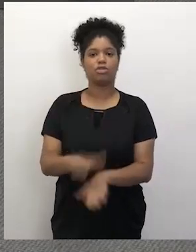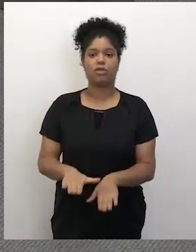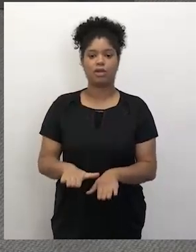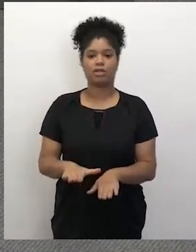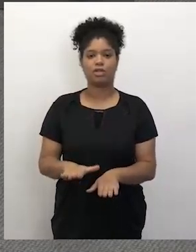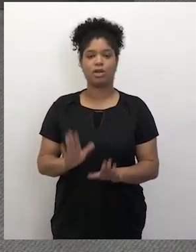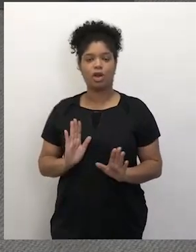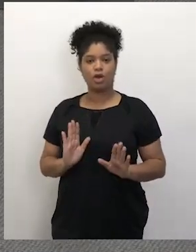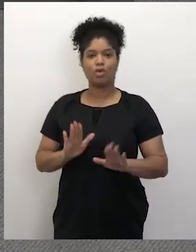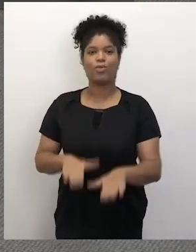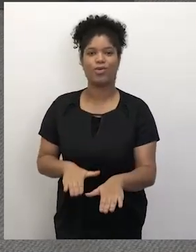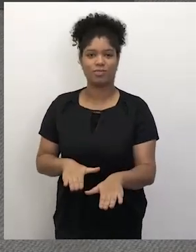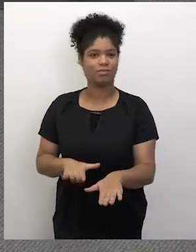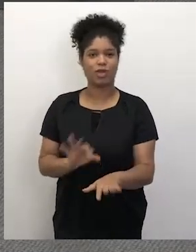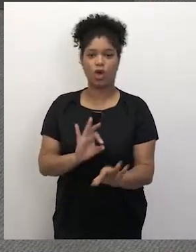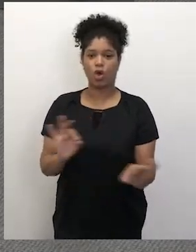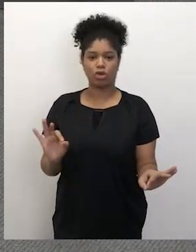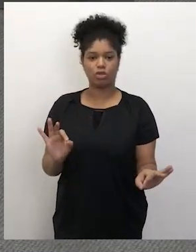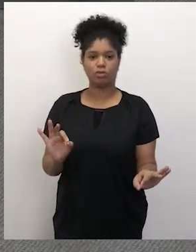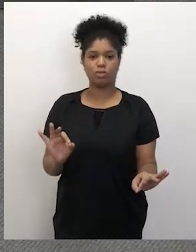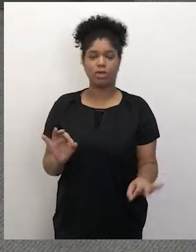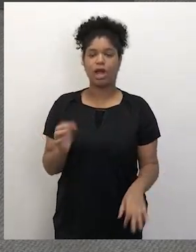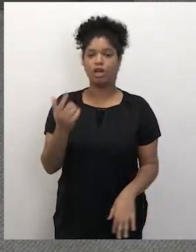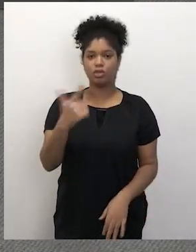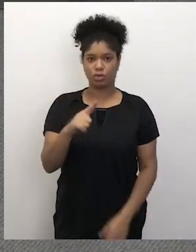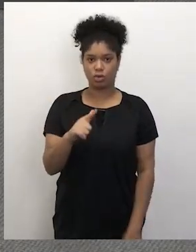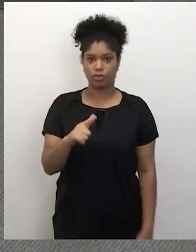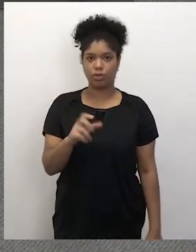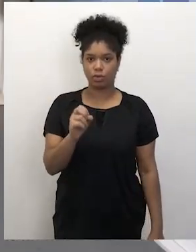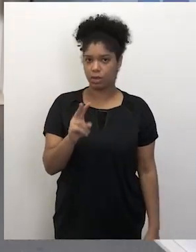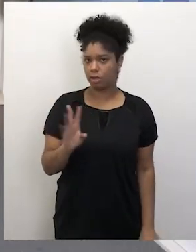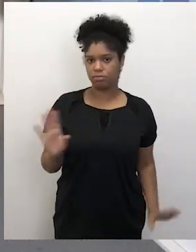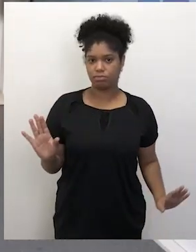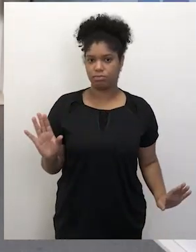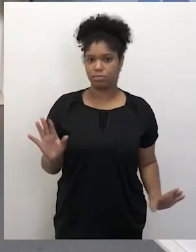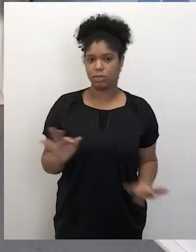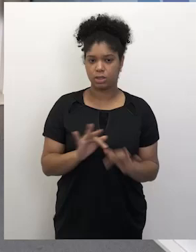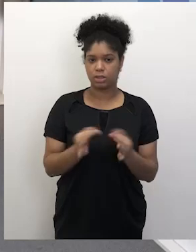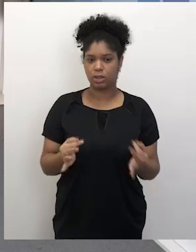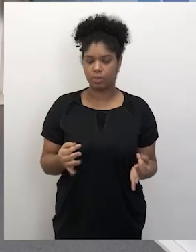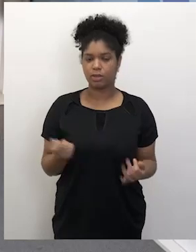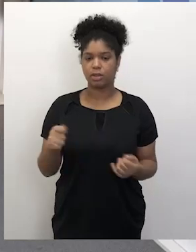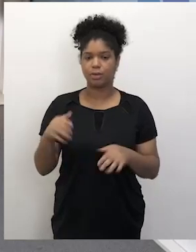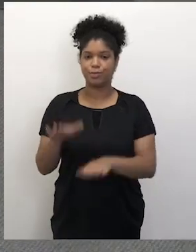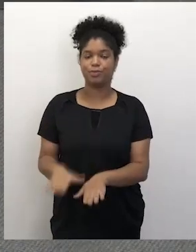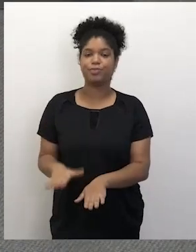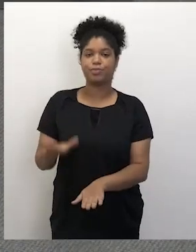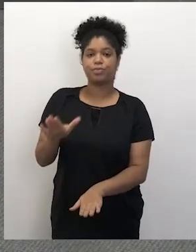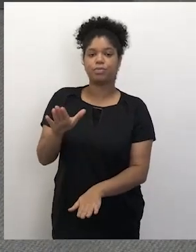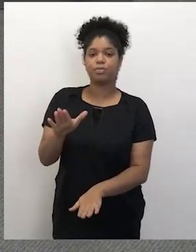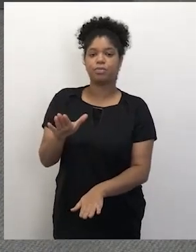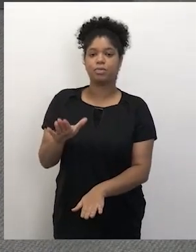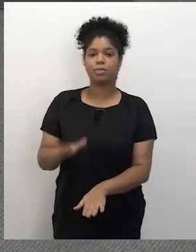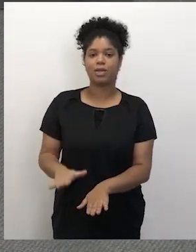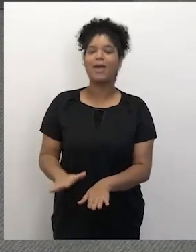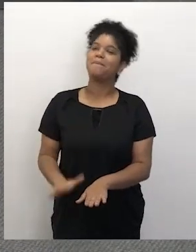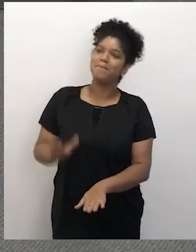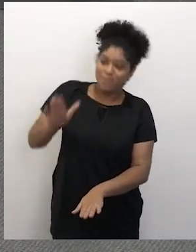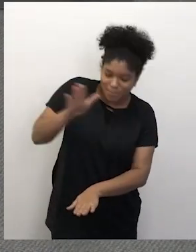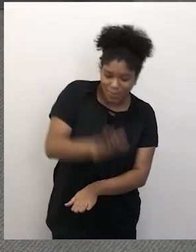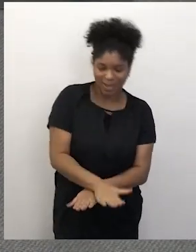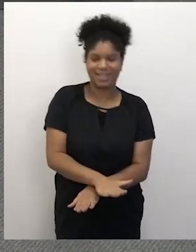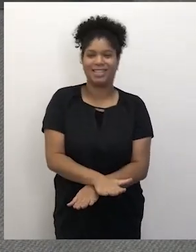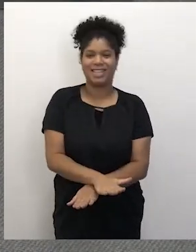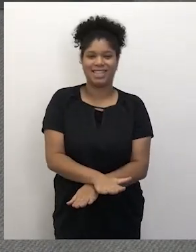cair pra frente. E ela já cai. E fecha, cai e fecha. Ok. De novo, sobe a direita. Ou sobe não, gente. Pisa a